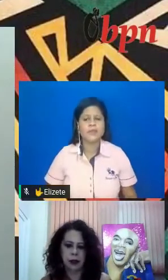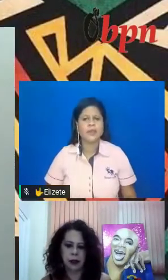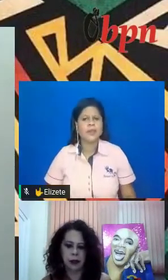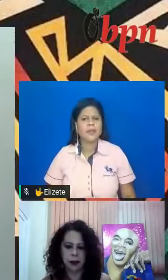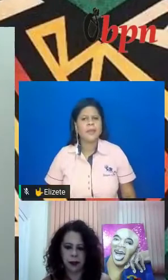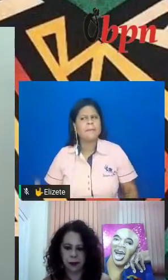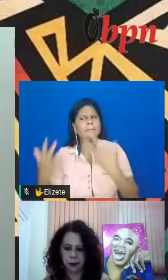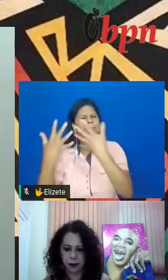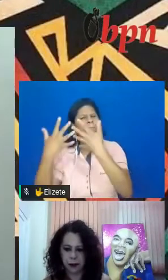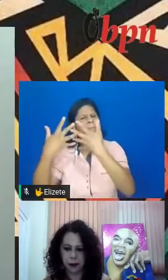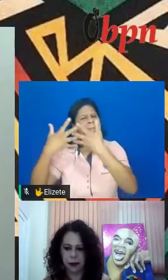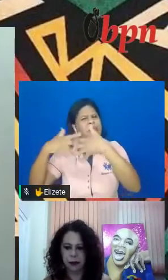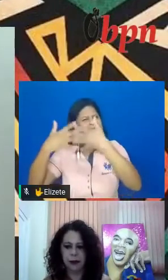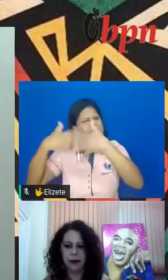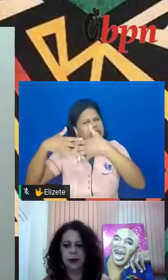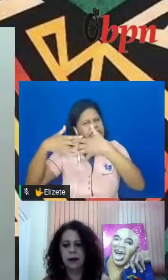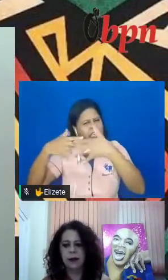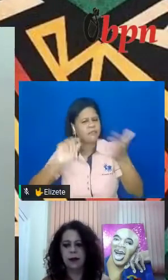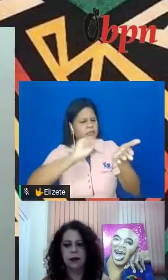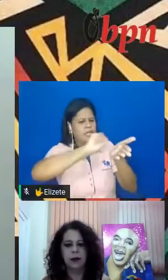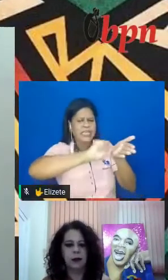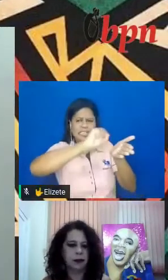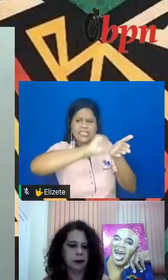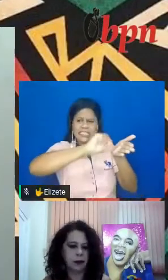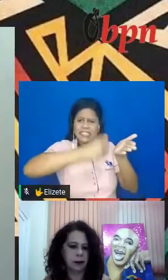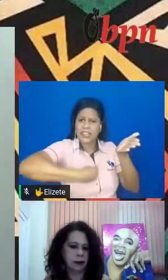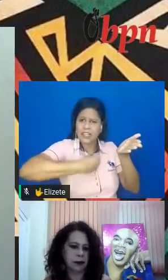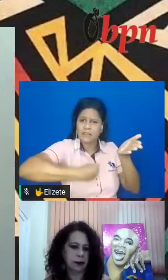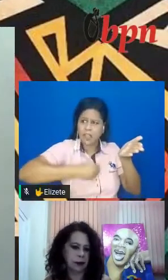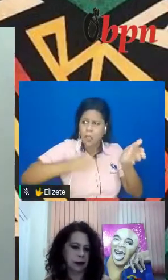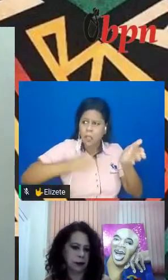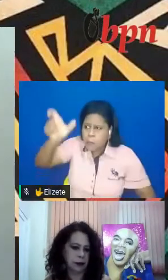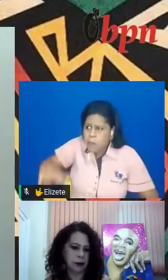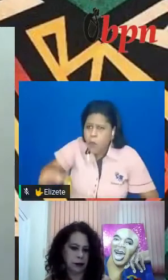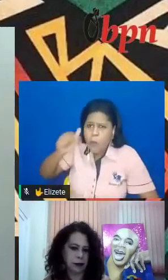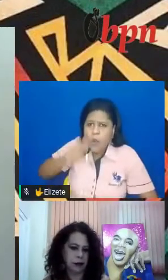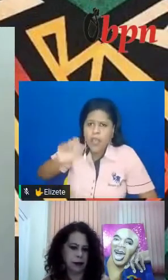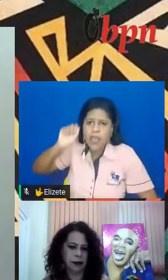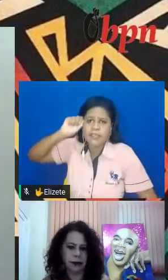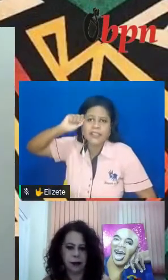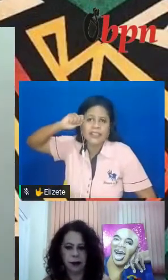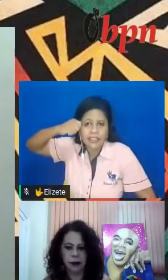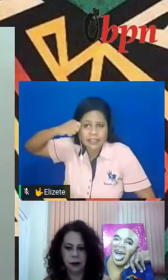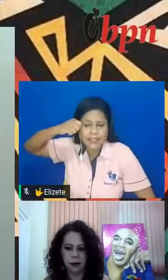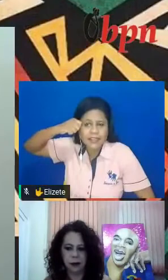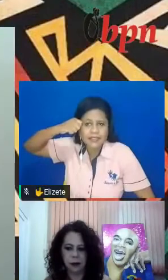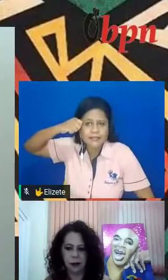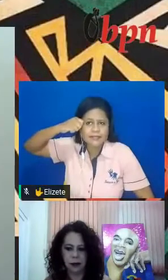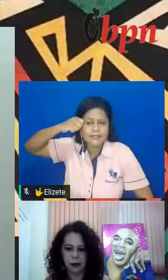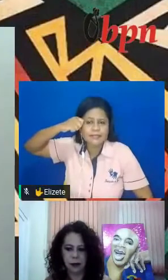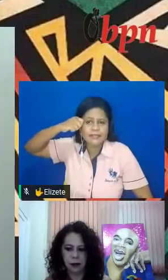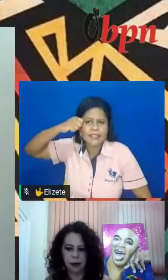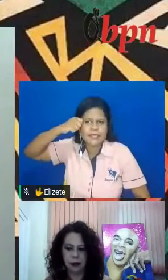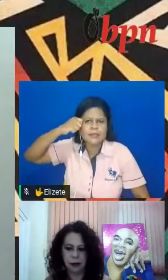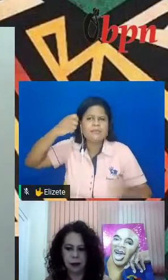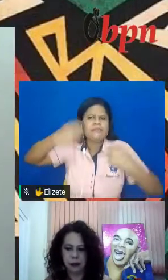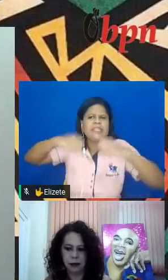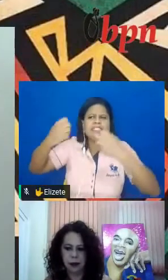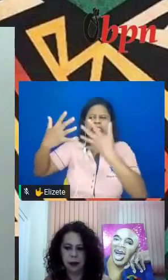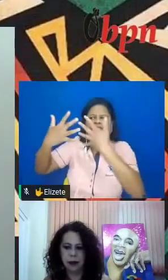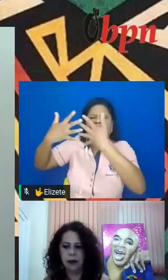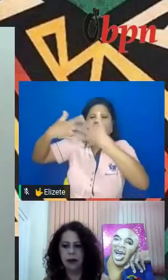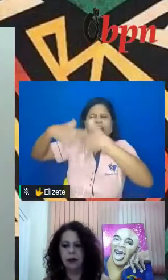a escrevivência de mulheres negras pede uma reflexão a partir da